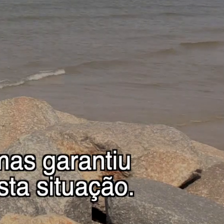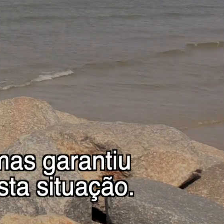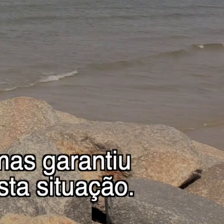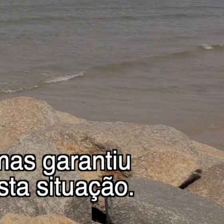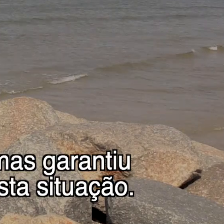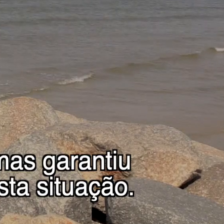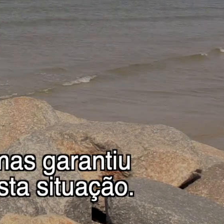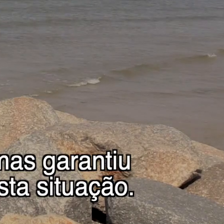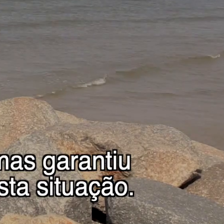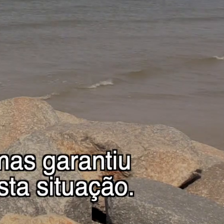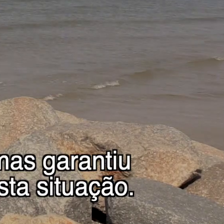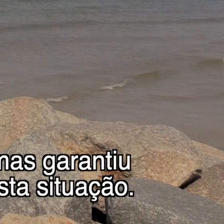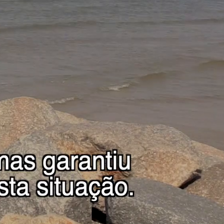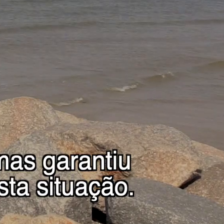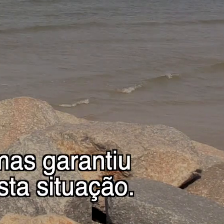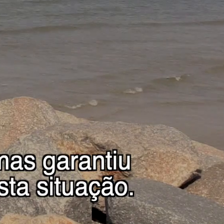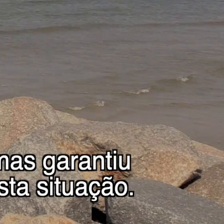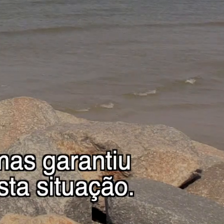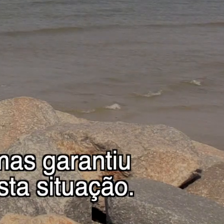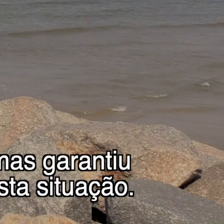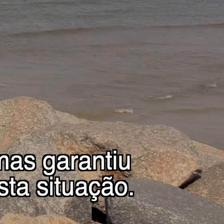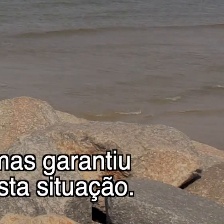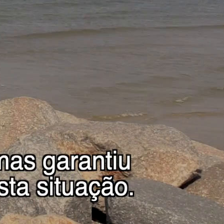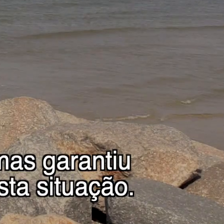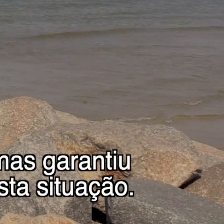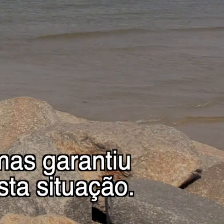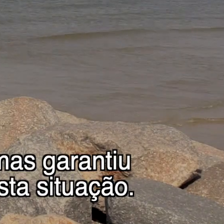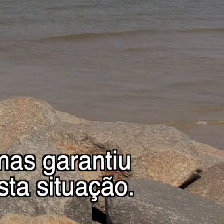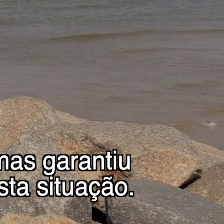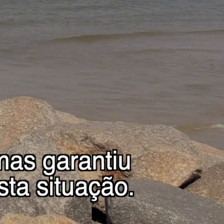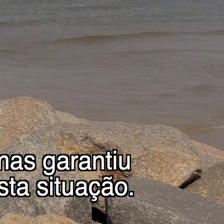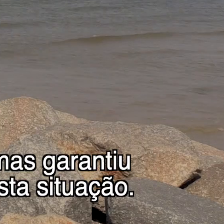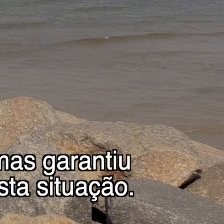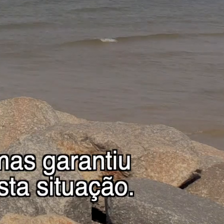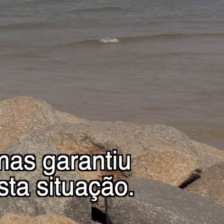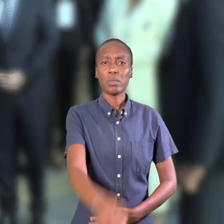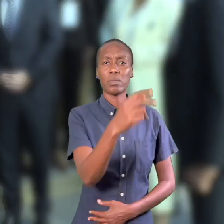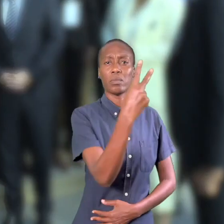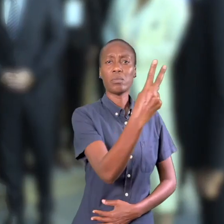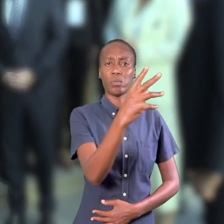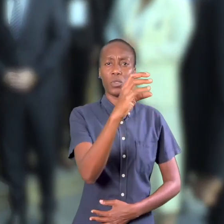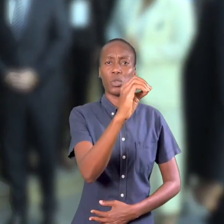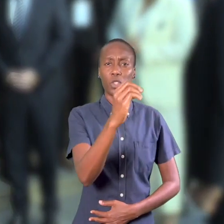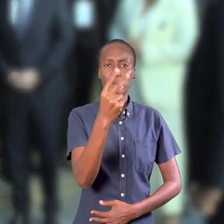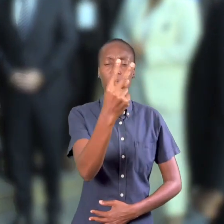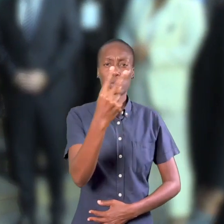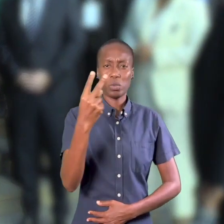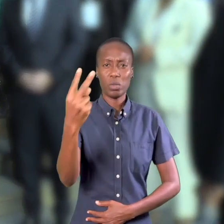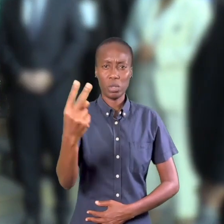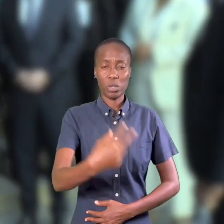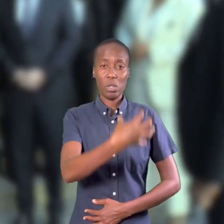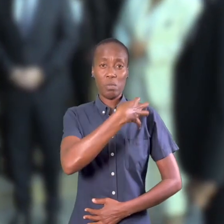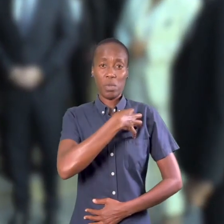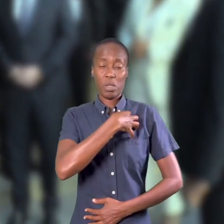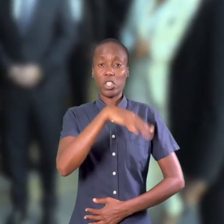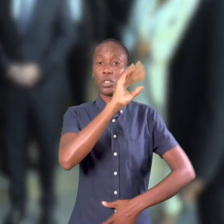vulneráveis, mas garantiu estar a evitar esforços para reverter esta situação. Desde